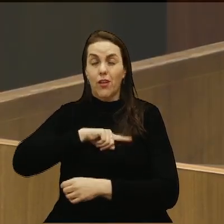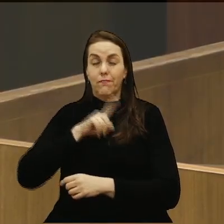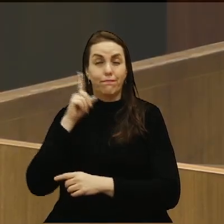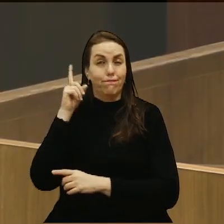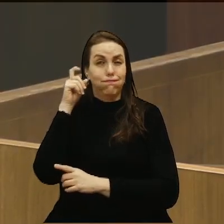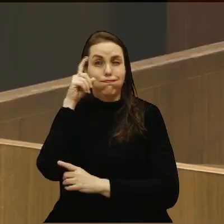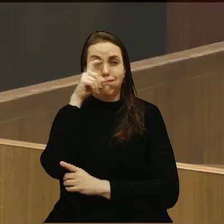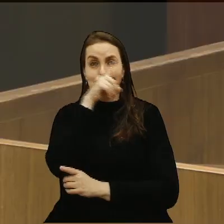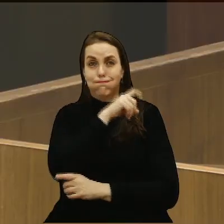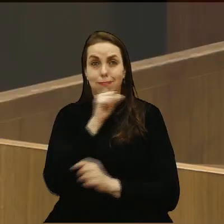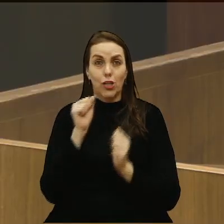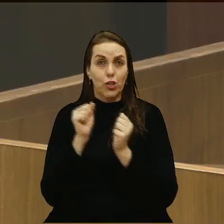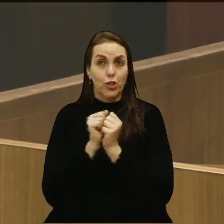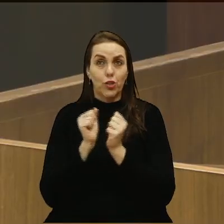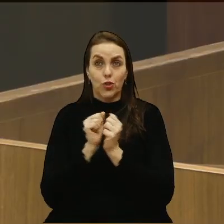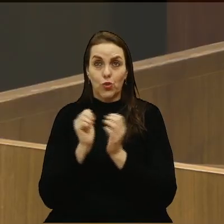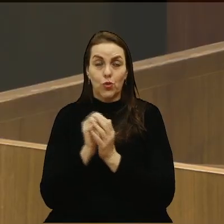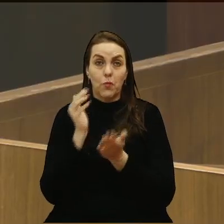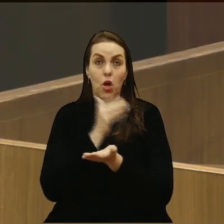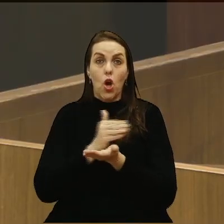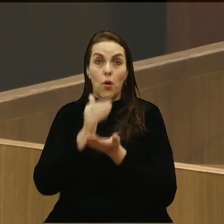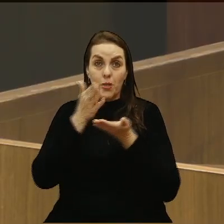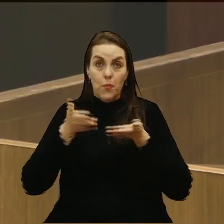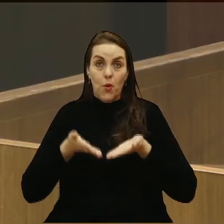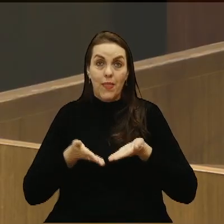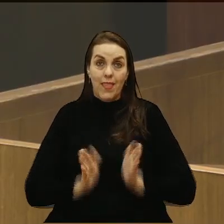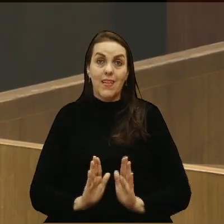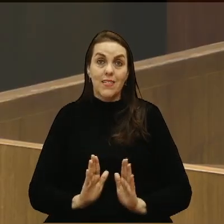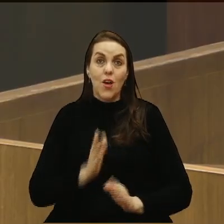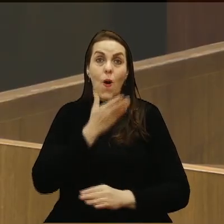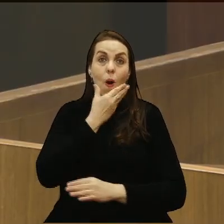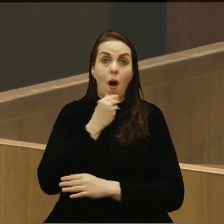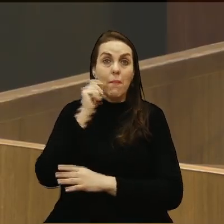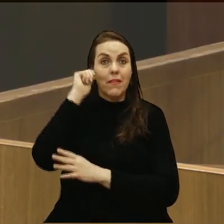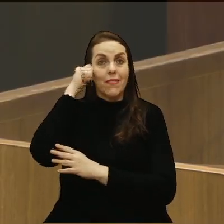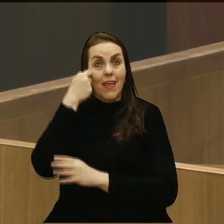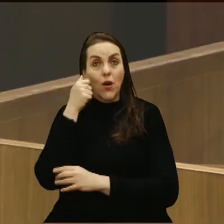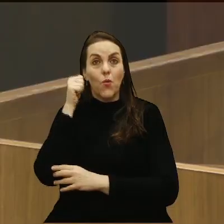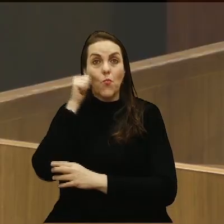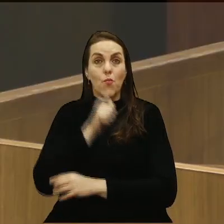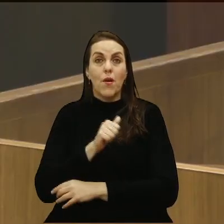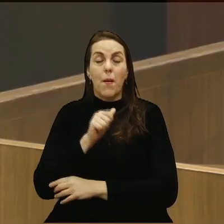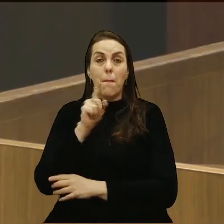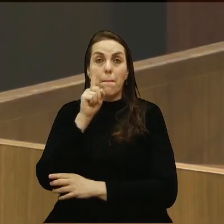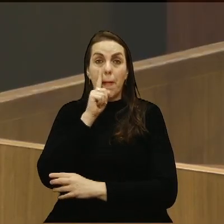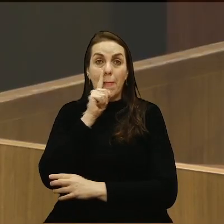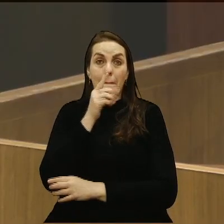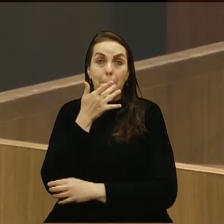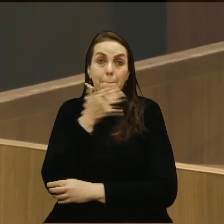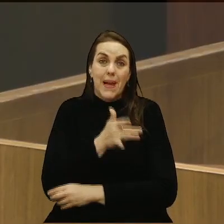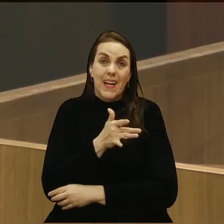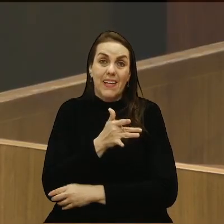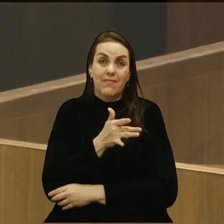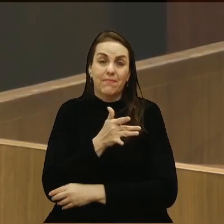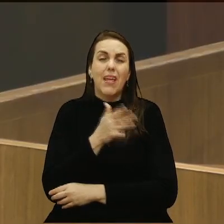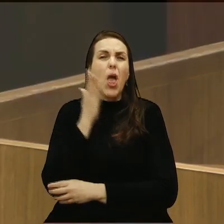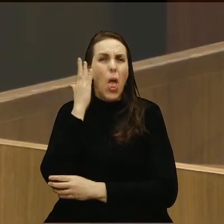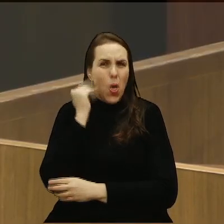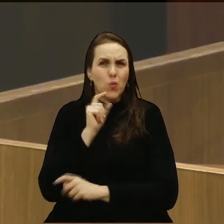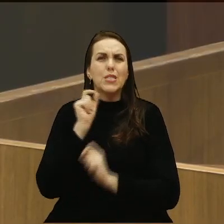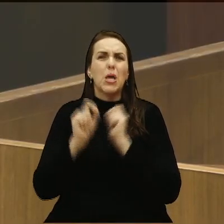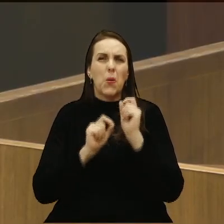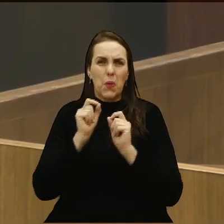daqui a pouco vai começar, tudo começou quando eu nasci, porque o meu pai era um homem negro, minha mãe é uma mulher branca. Né? Então, eu sei o que é